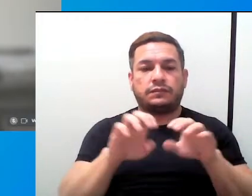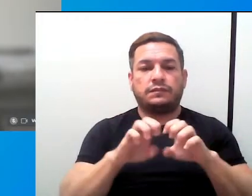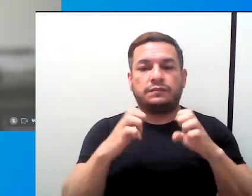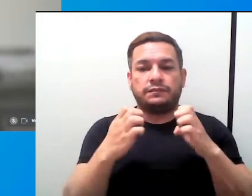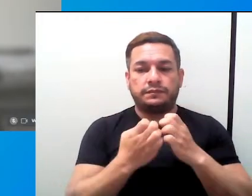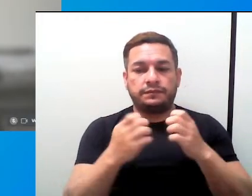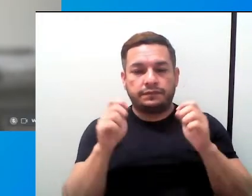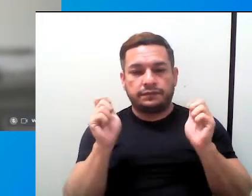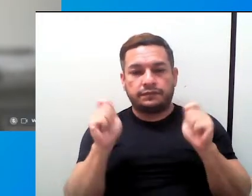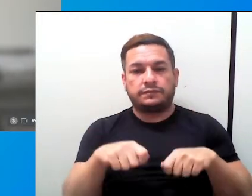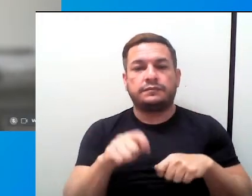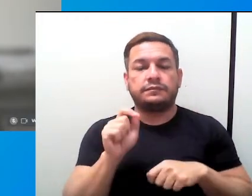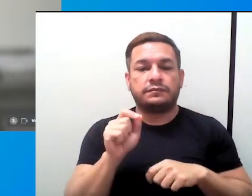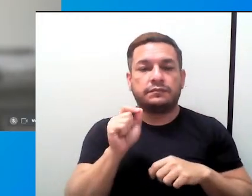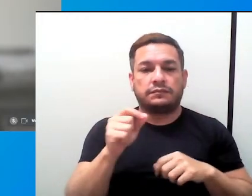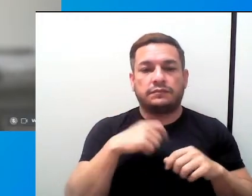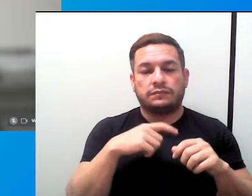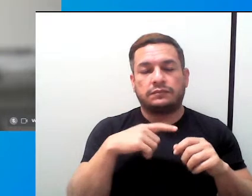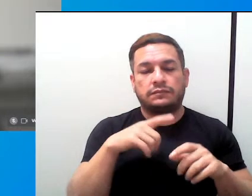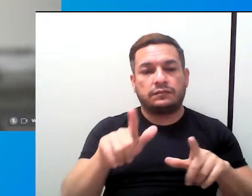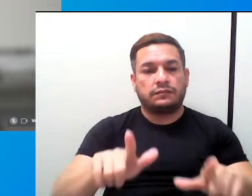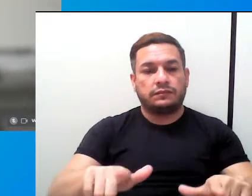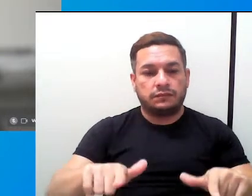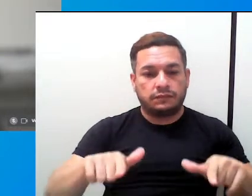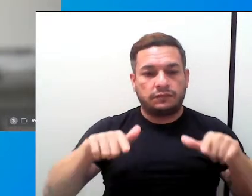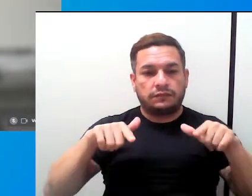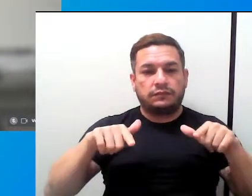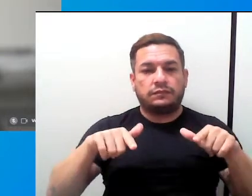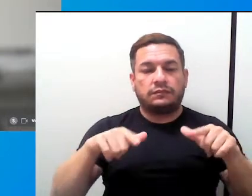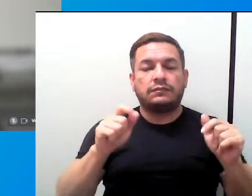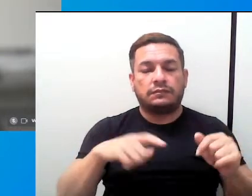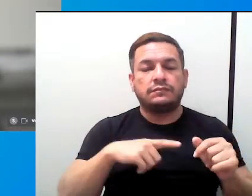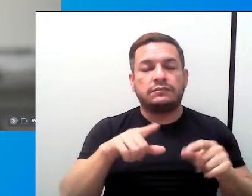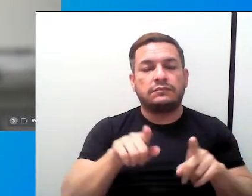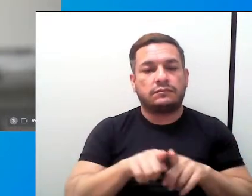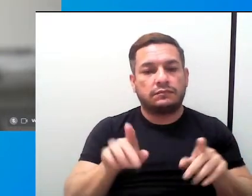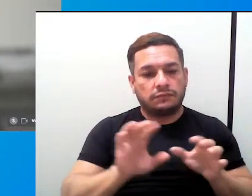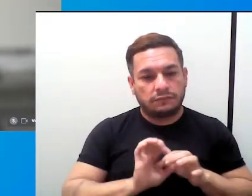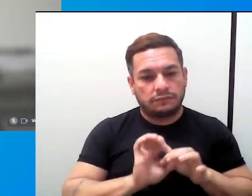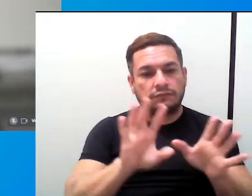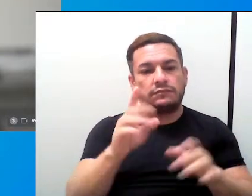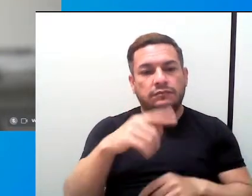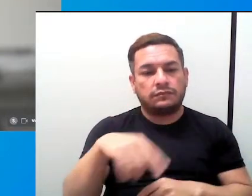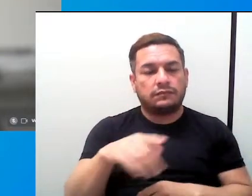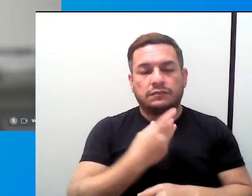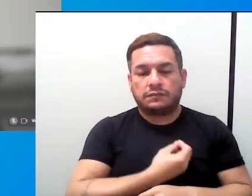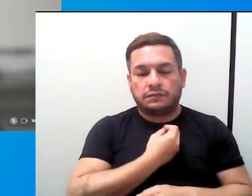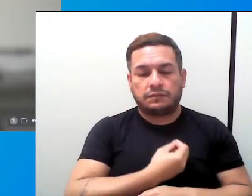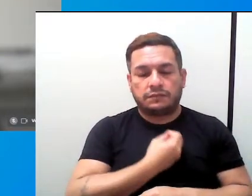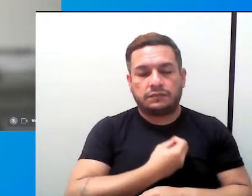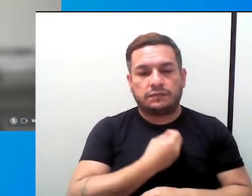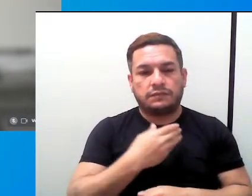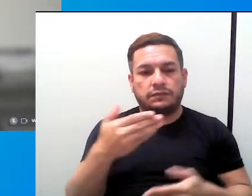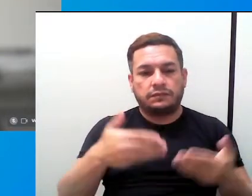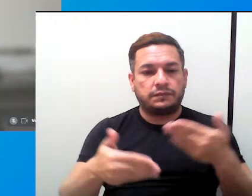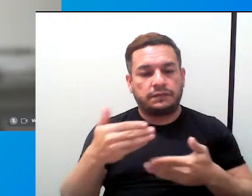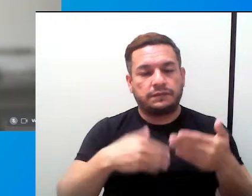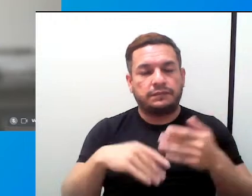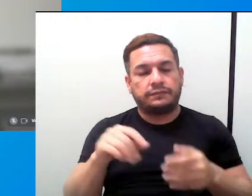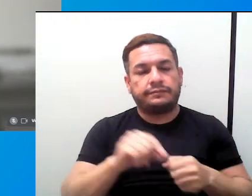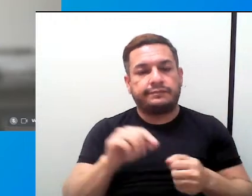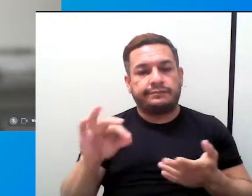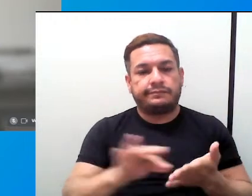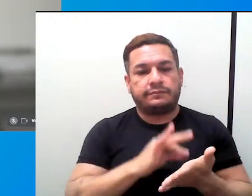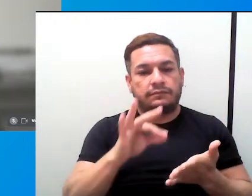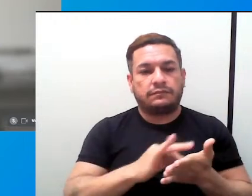evento, retirar o seu certificado, que também será disponibilizado para todos que confirmarem sua presença e realizarem a inscrição